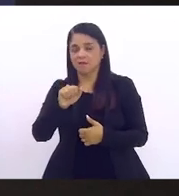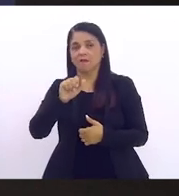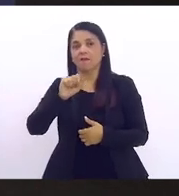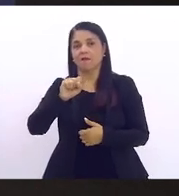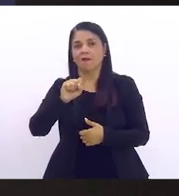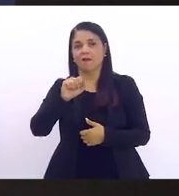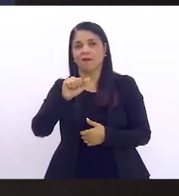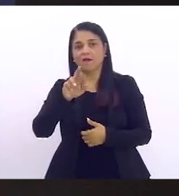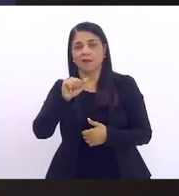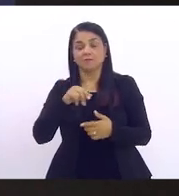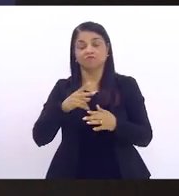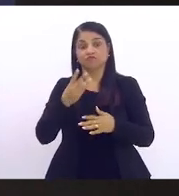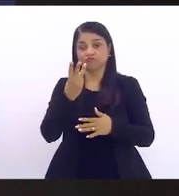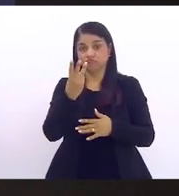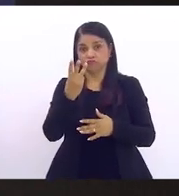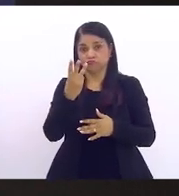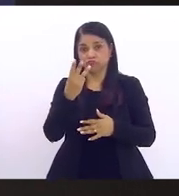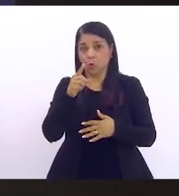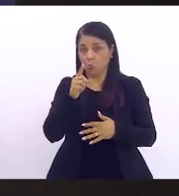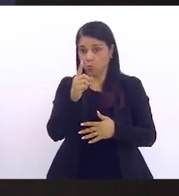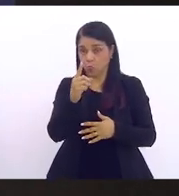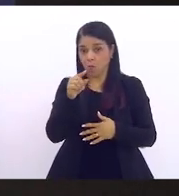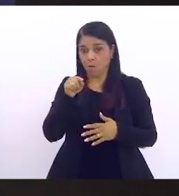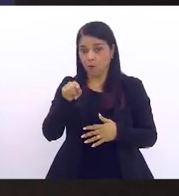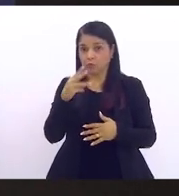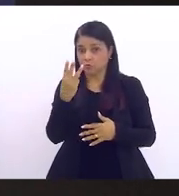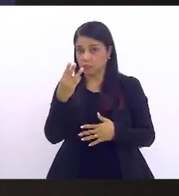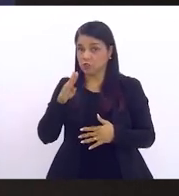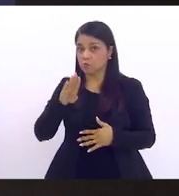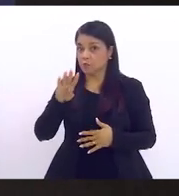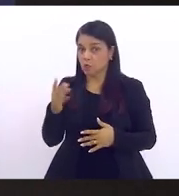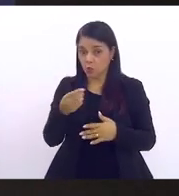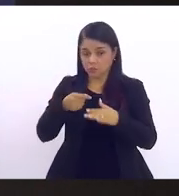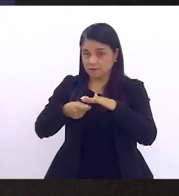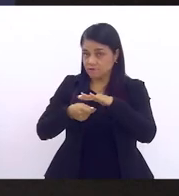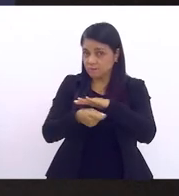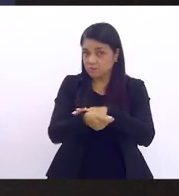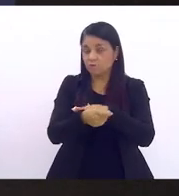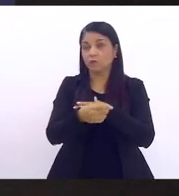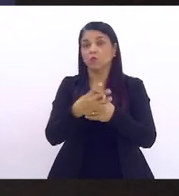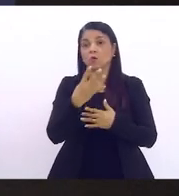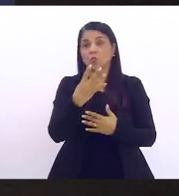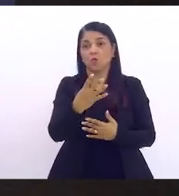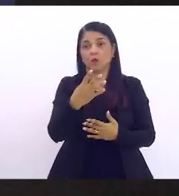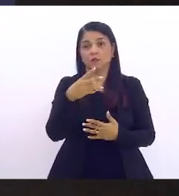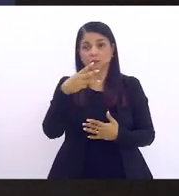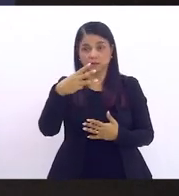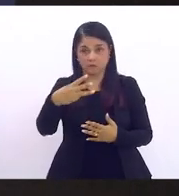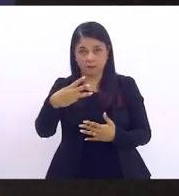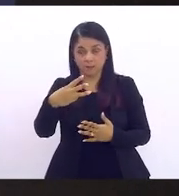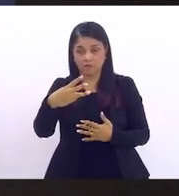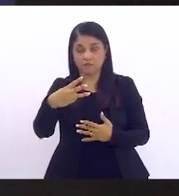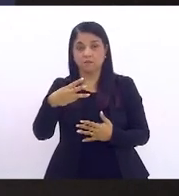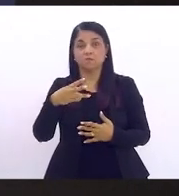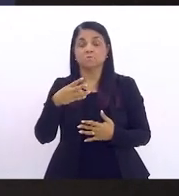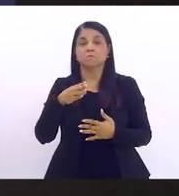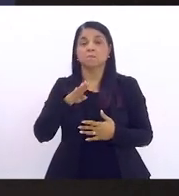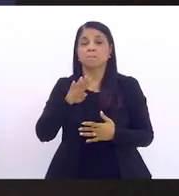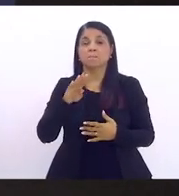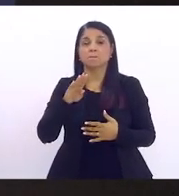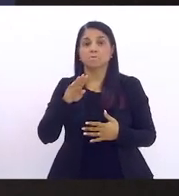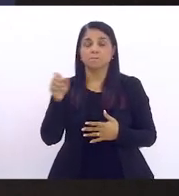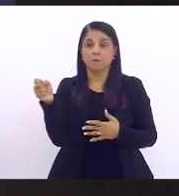1.3 bilhão na obra de ctas Araras 46 milhões de impostos de impostos serão gerados aqui pro pro